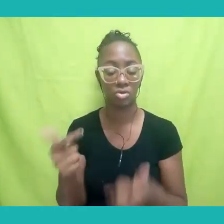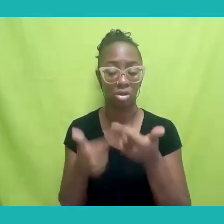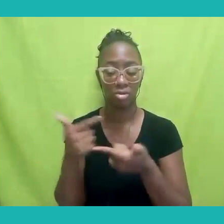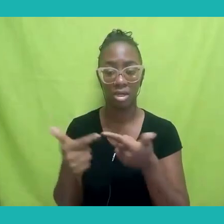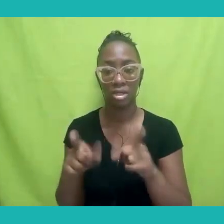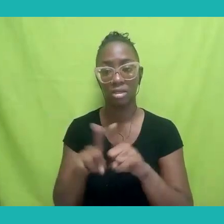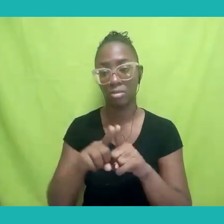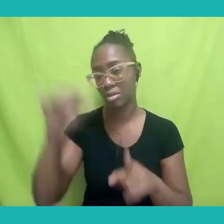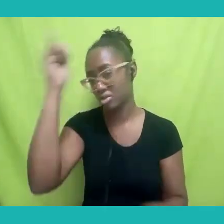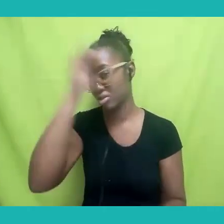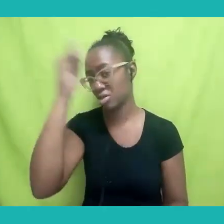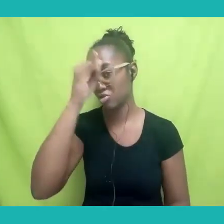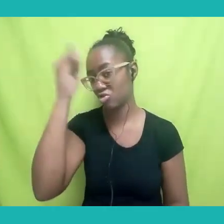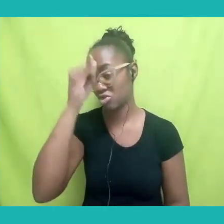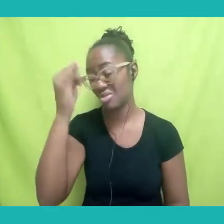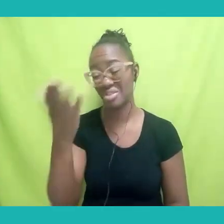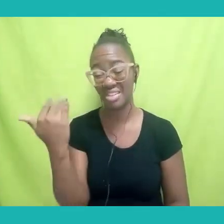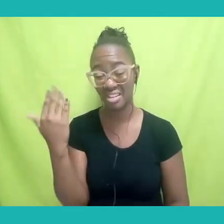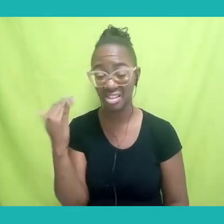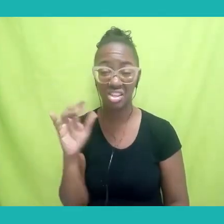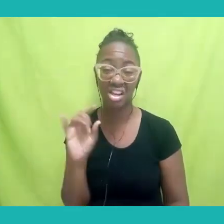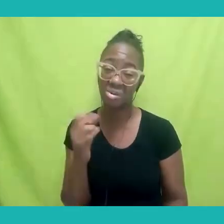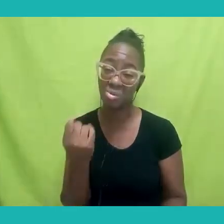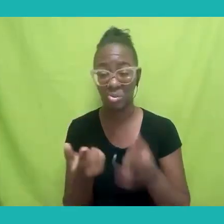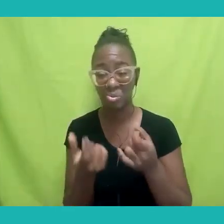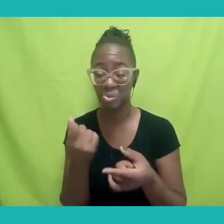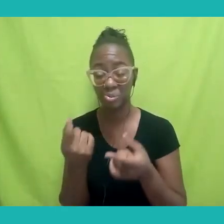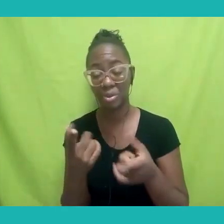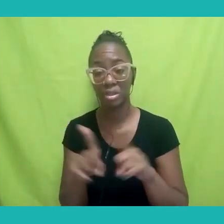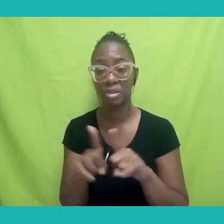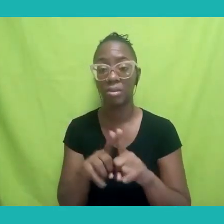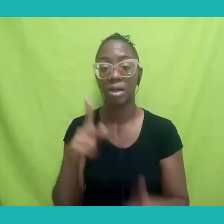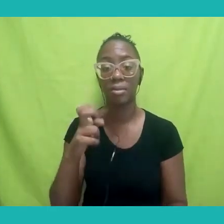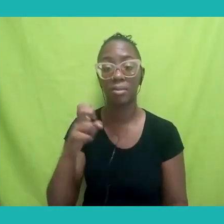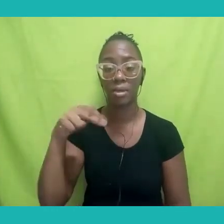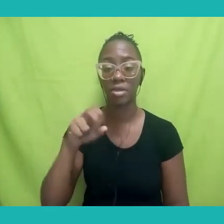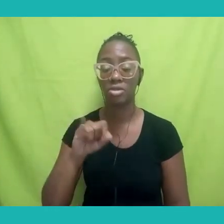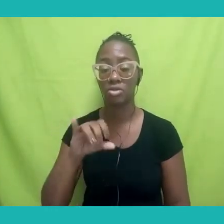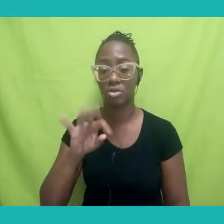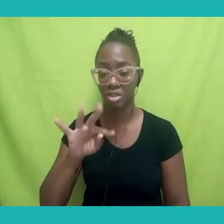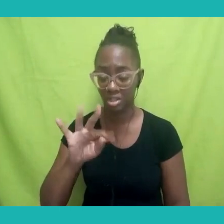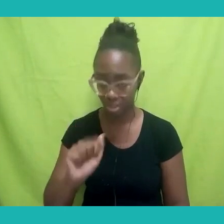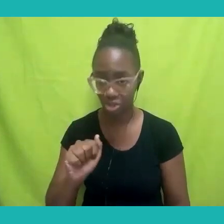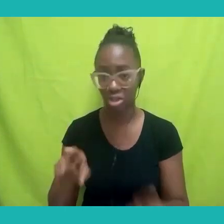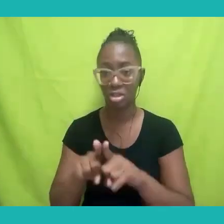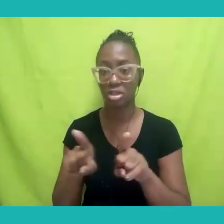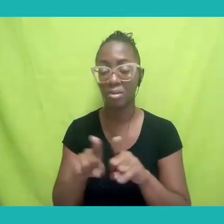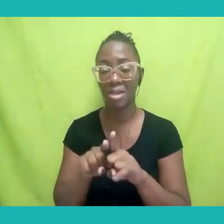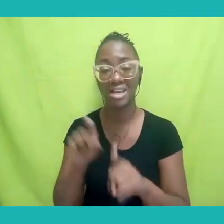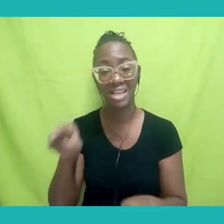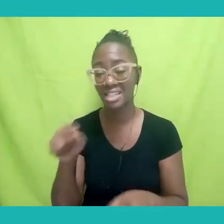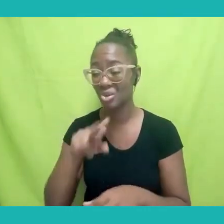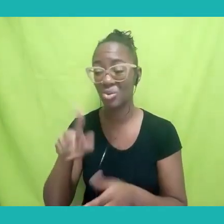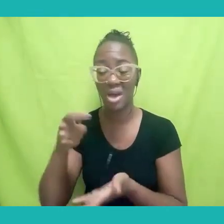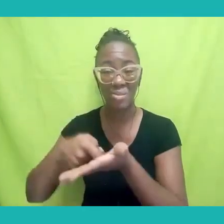antigos contribuintes facultativos e os pensionistas. E a figura do contribuinte facultativo não